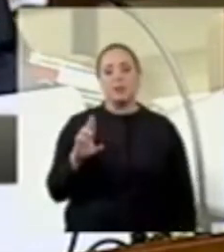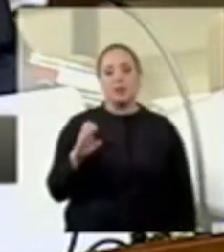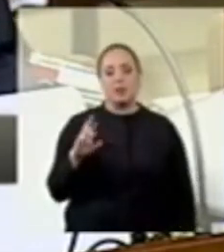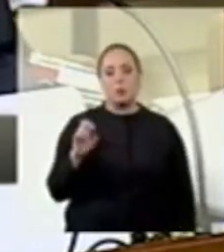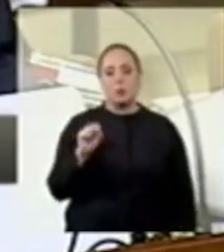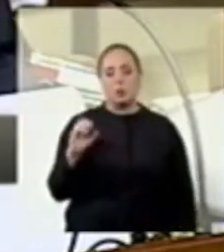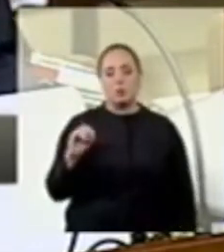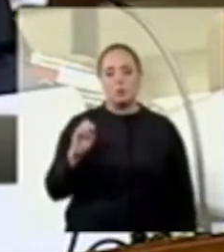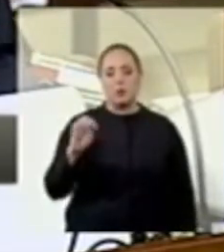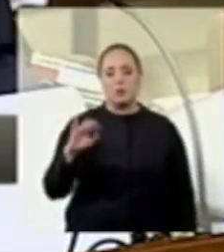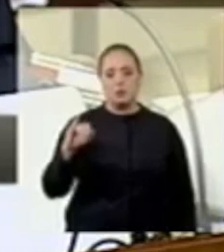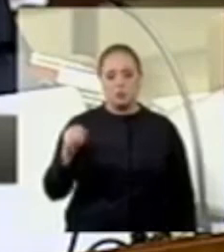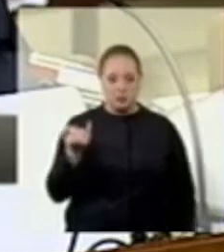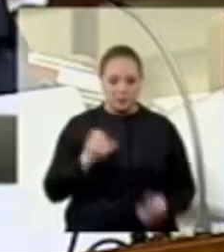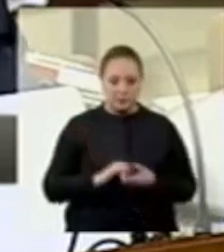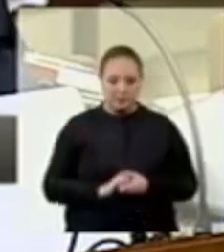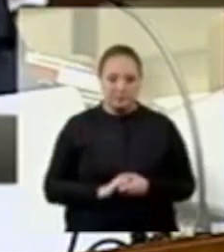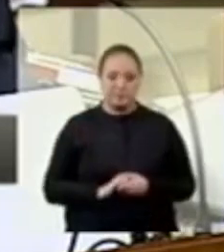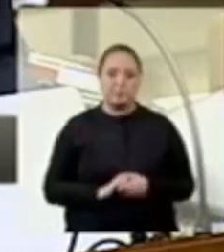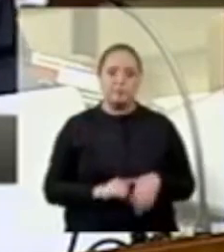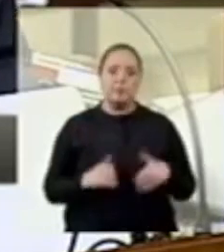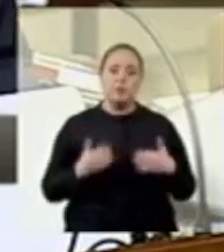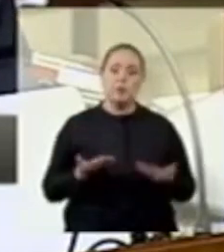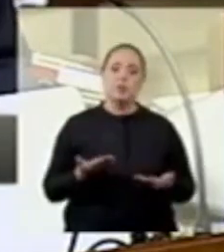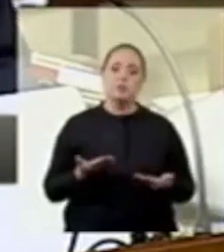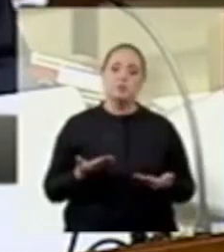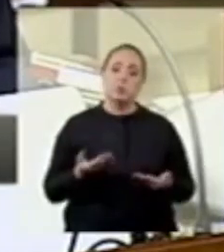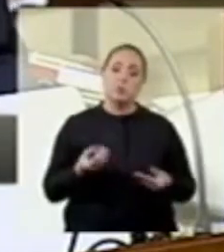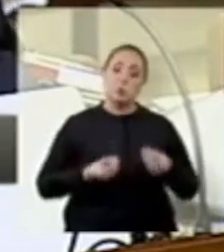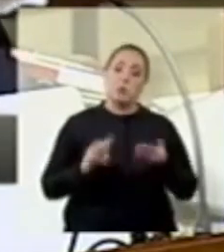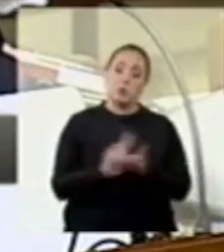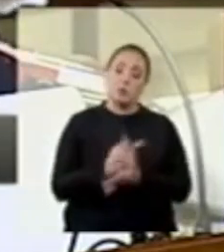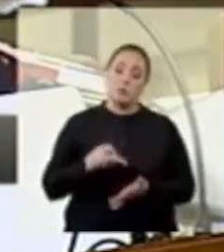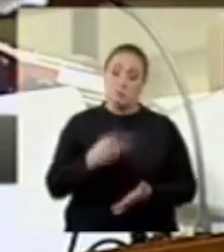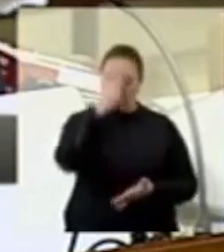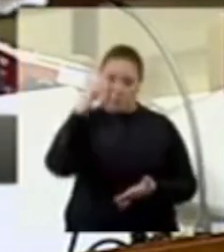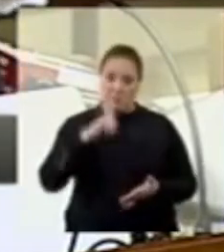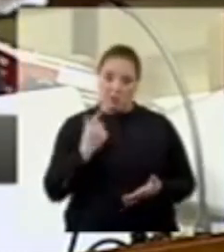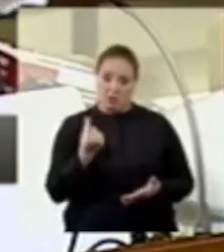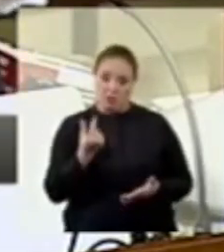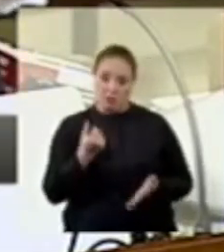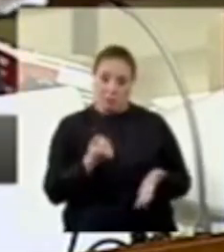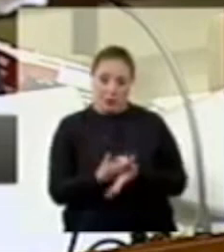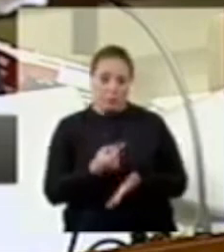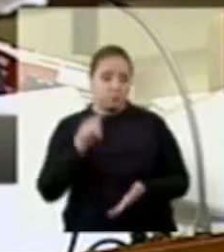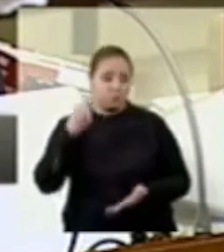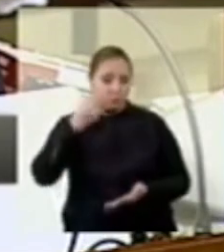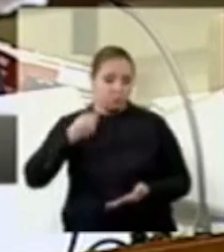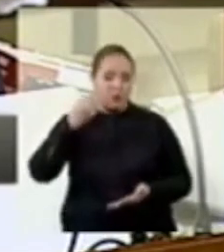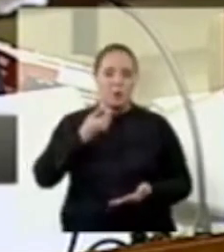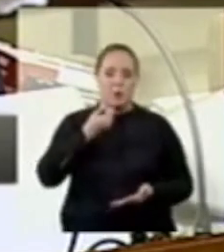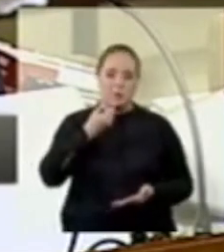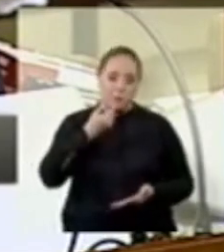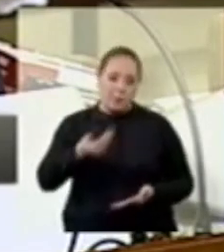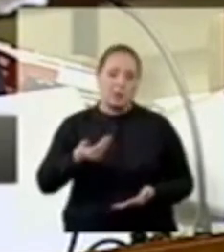stj a partir daí como é rotina para quem tem dinheiro para pagar advogado e impedir a